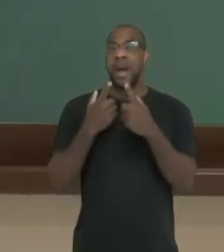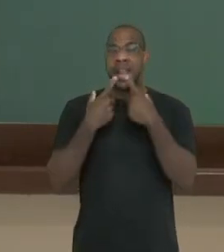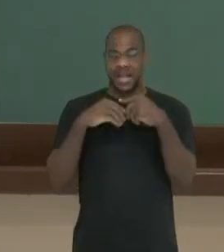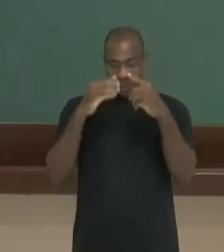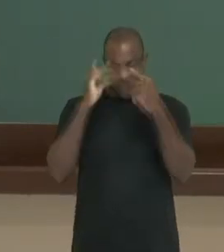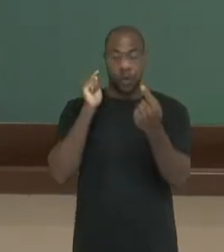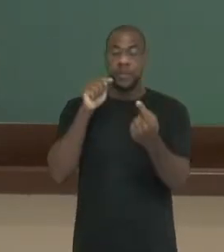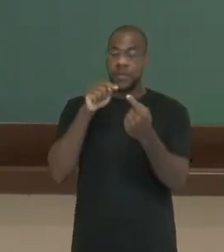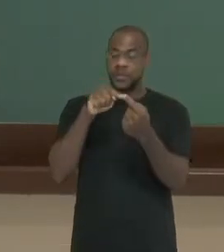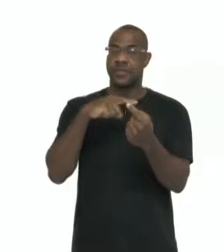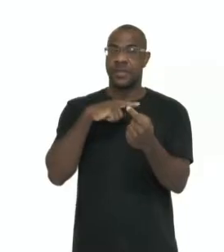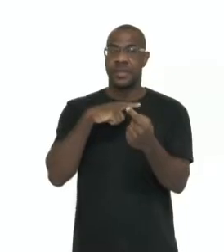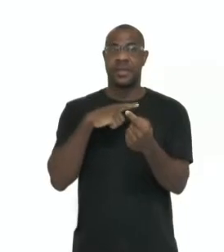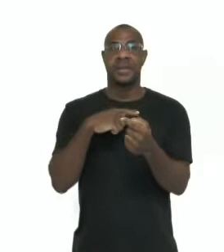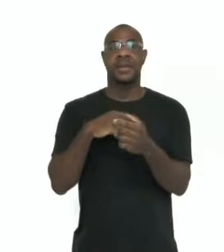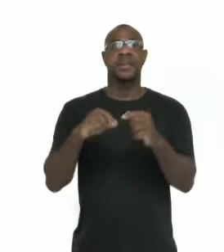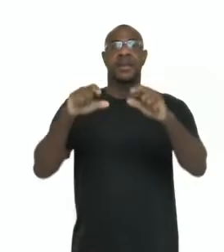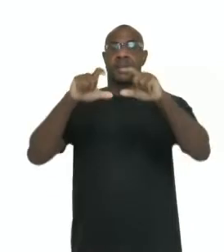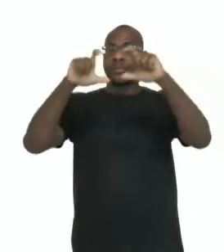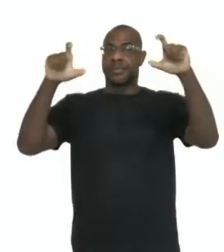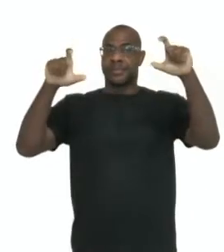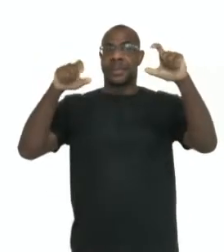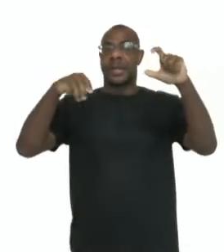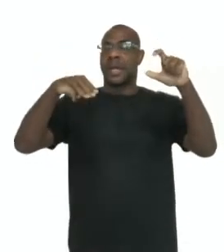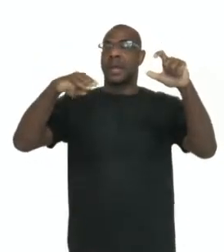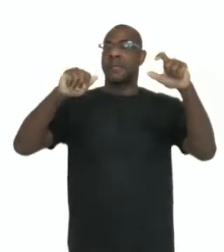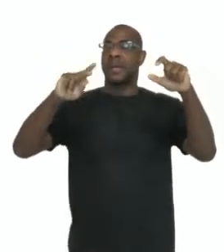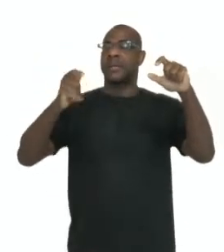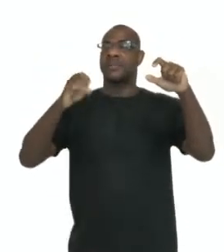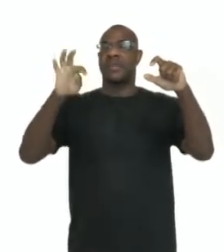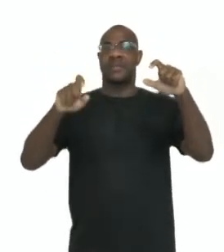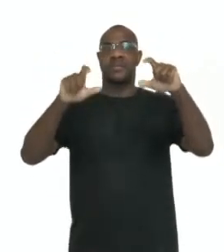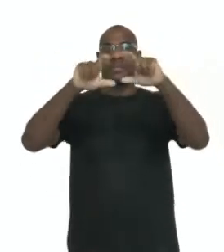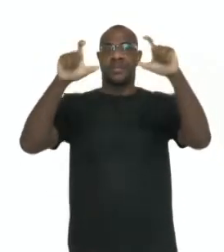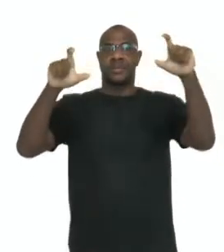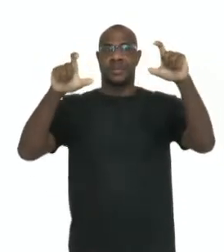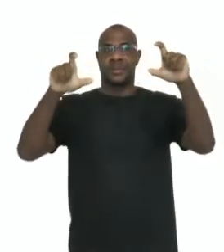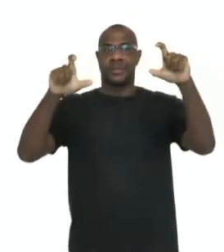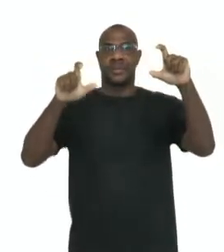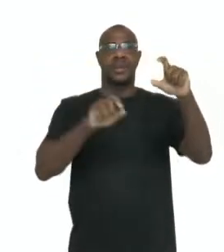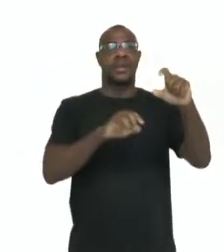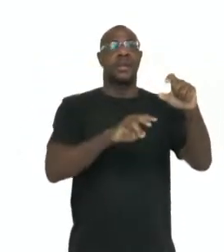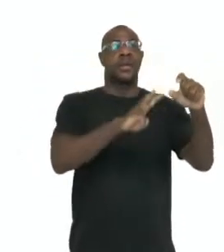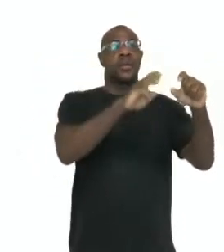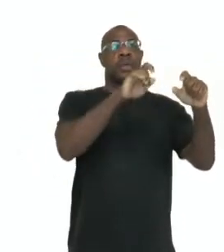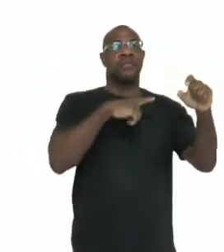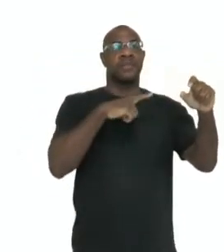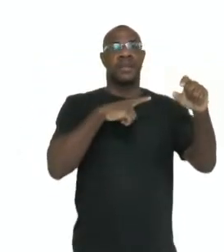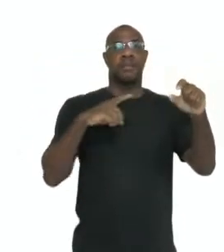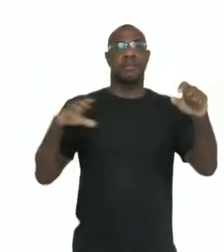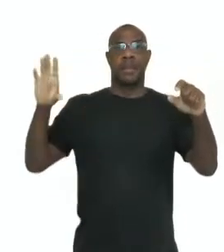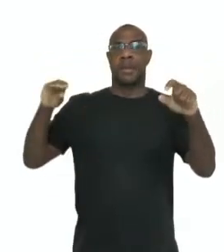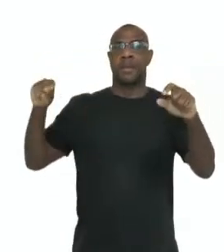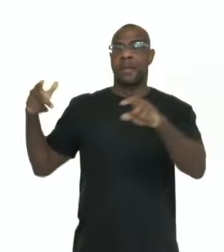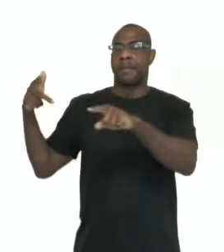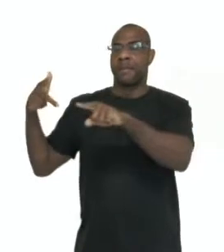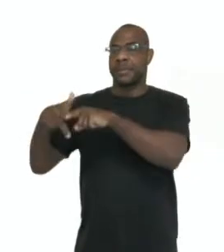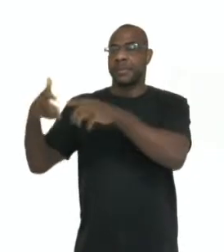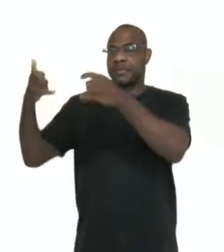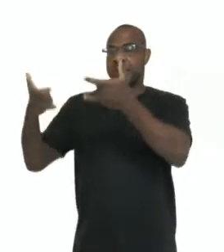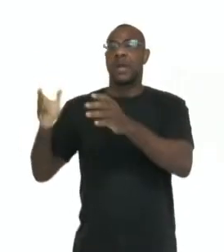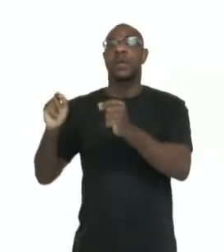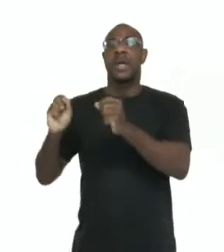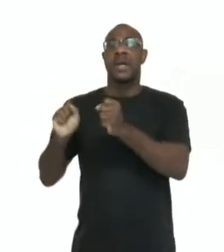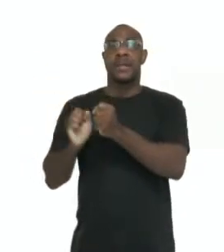Então, vocês têm a manchete, que é o título da notícia, que diz assim: o Everton tem fala cortada ao citar pandemia, 2